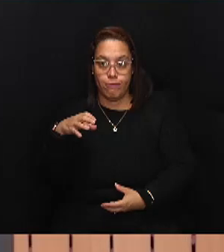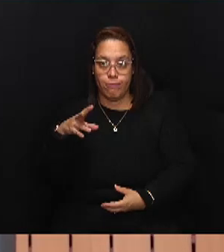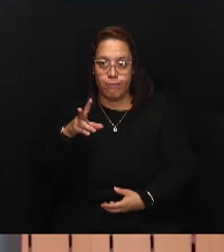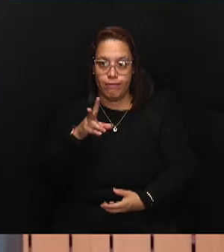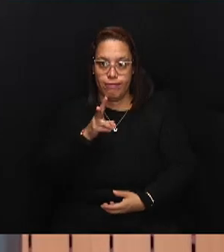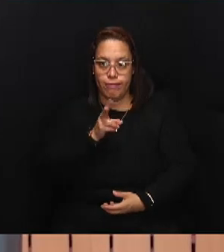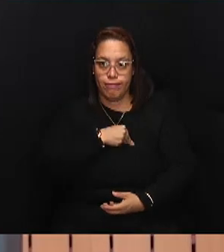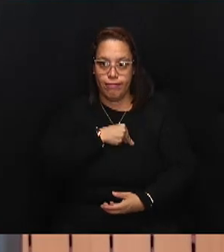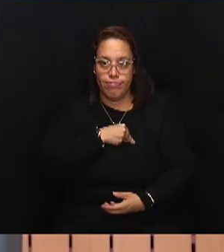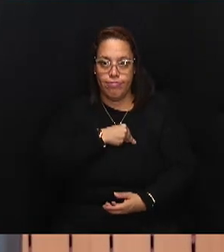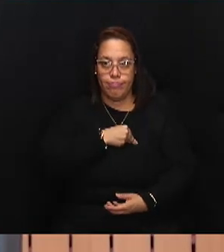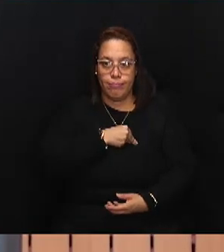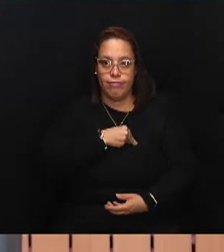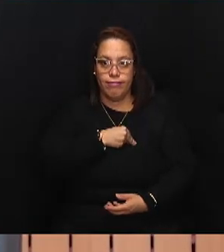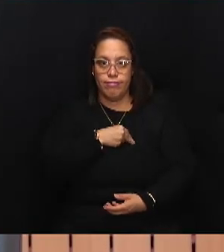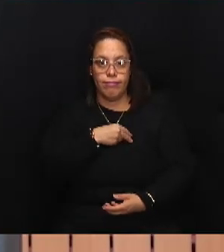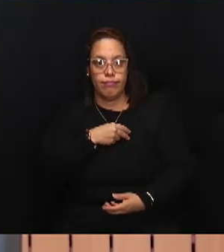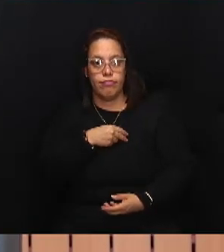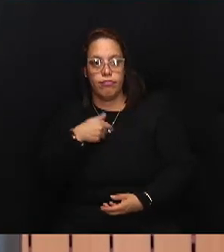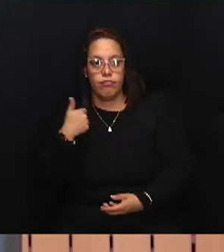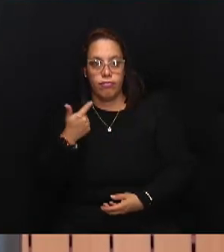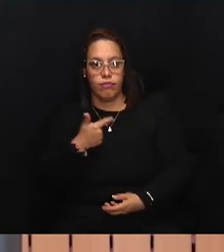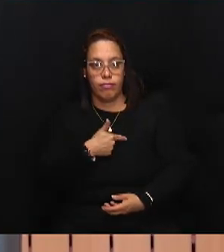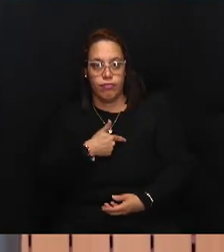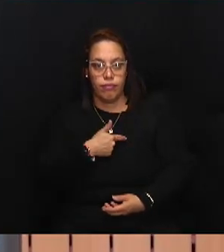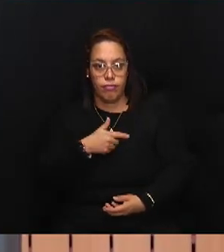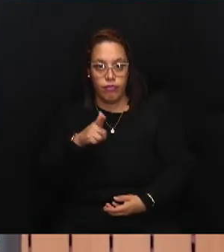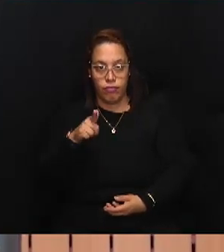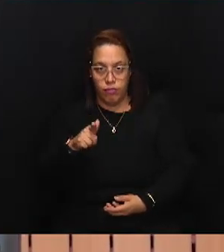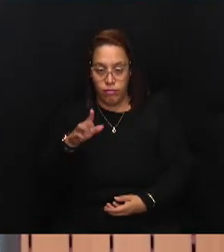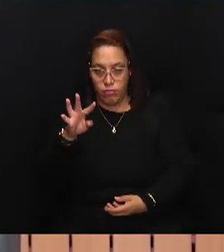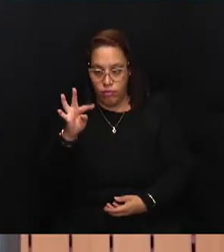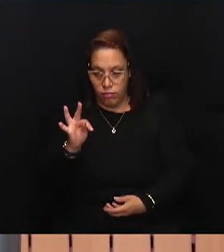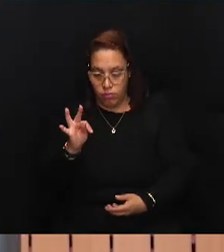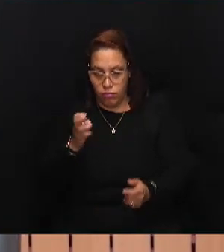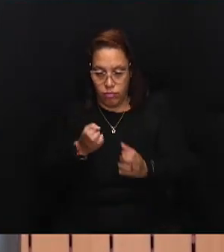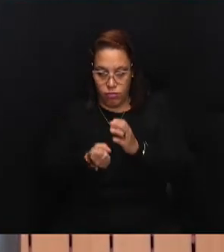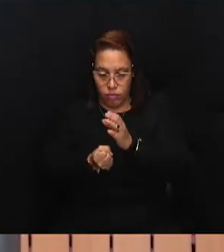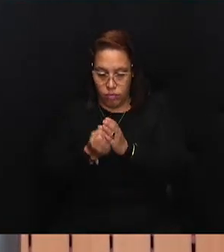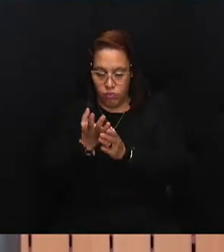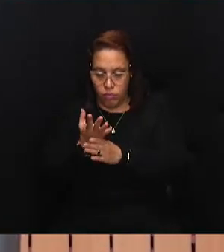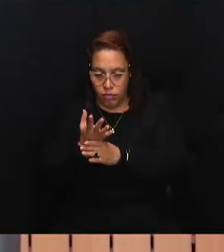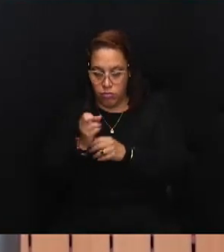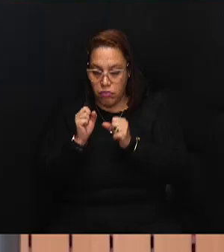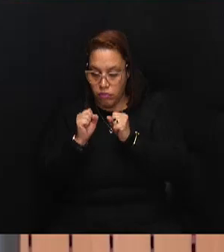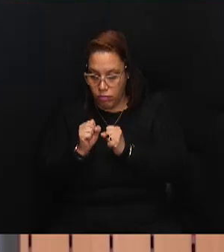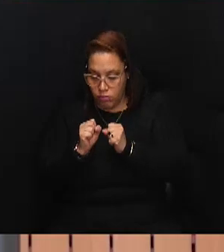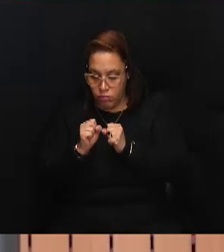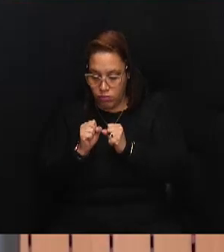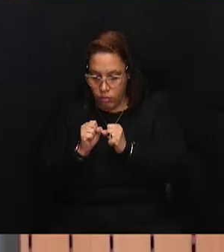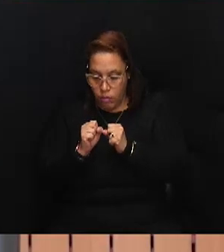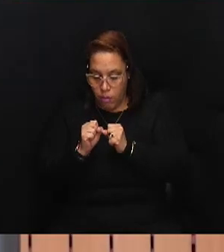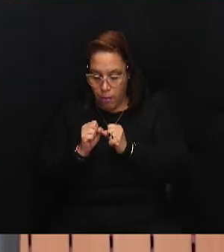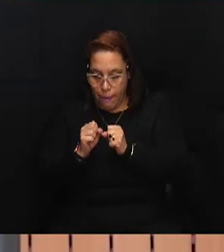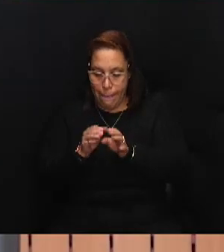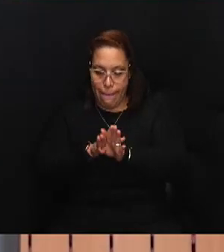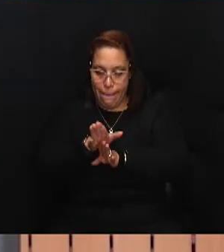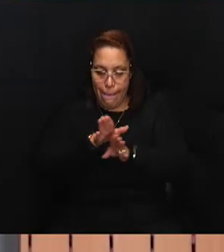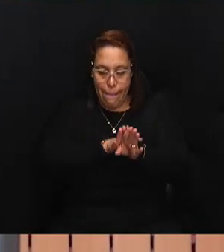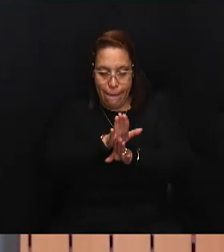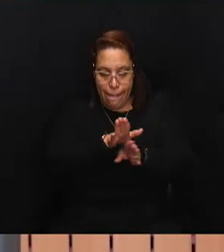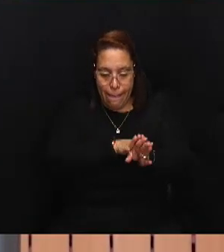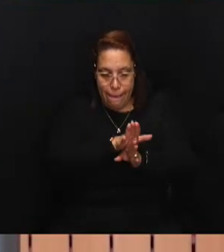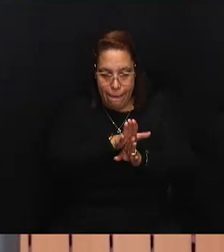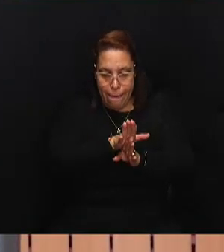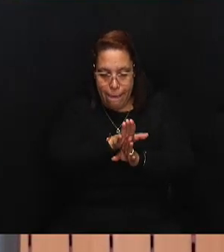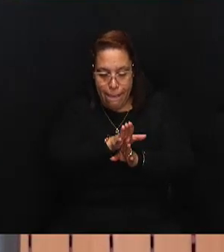Então, isso fez com que nós criássemos um GT, né, para que nós pudéssemos fazer os encaminhamentos.